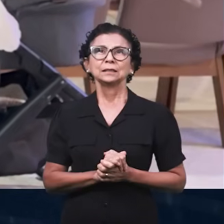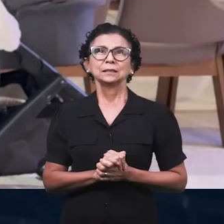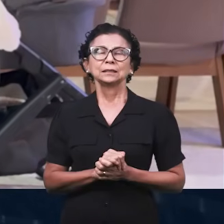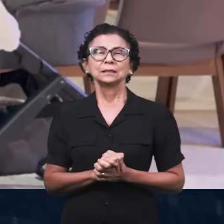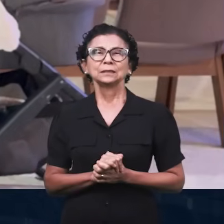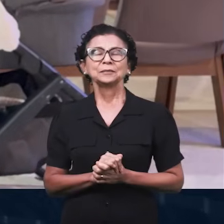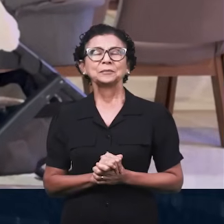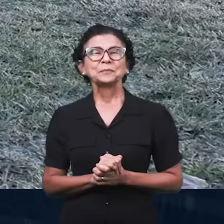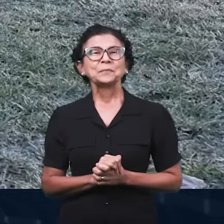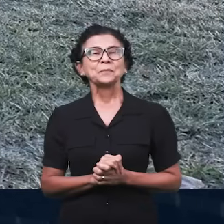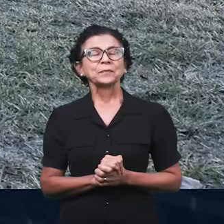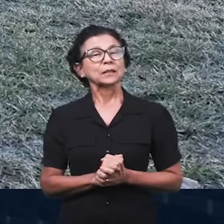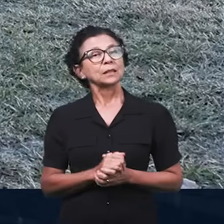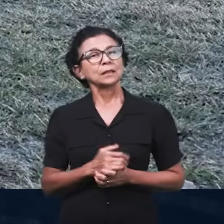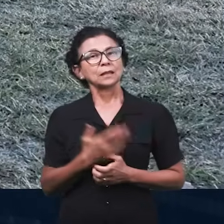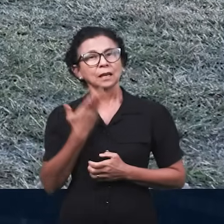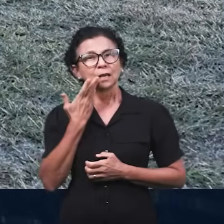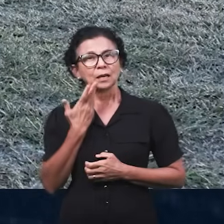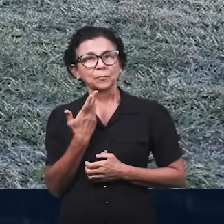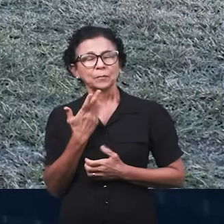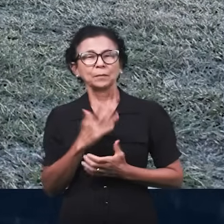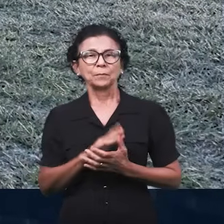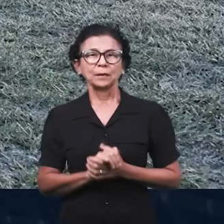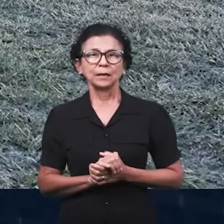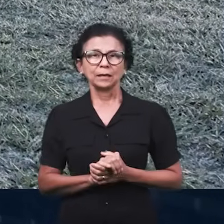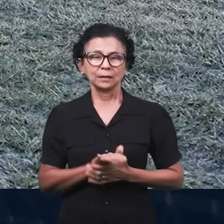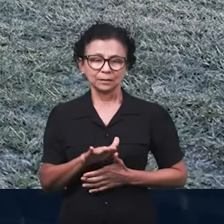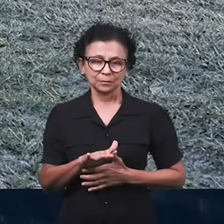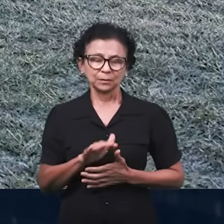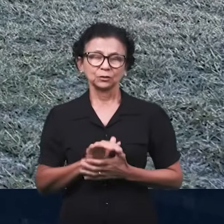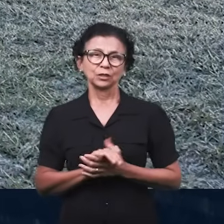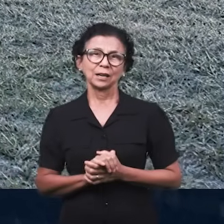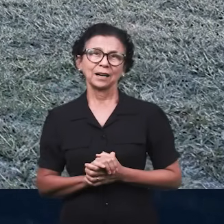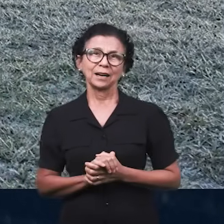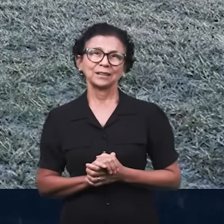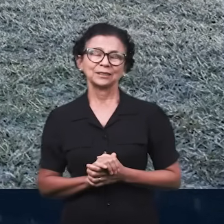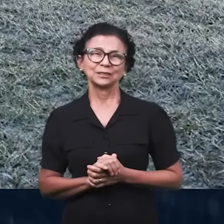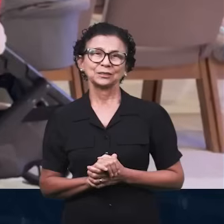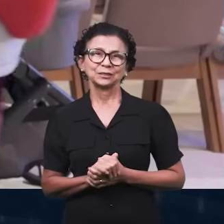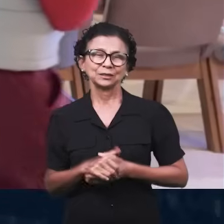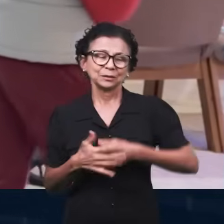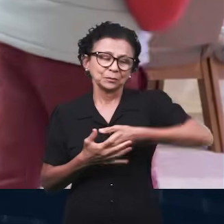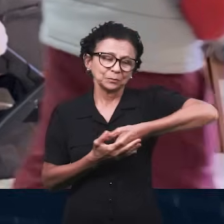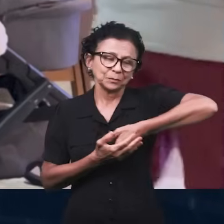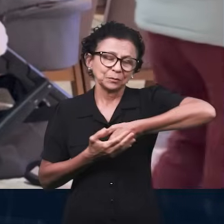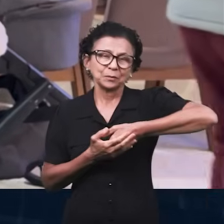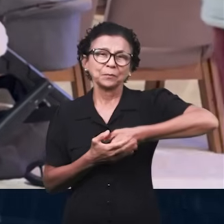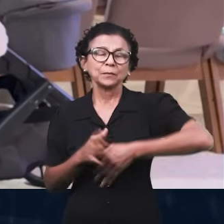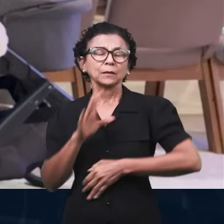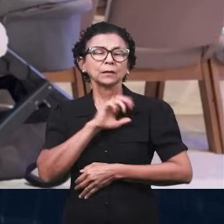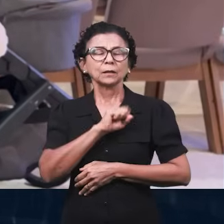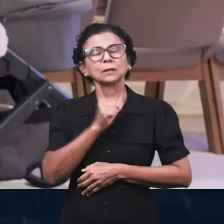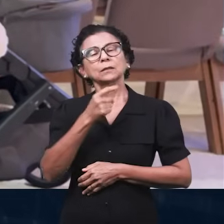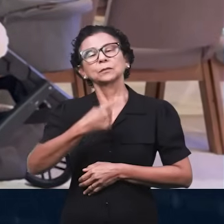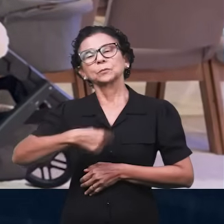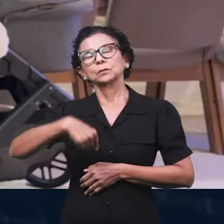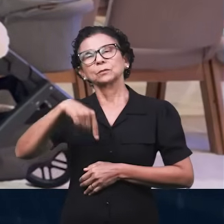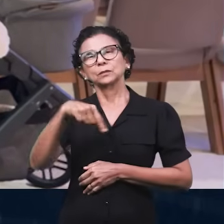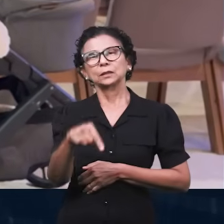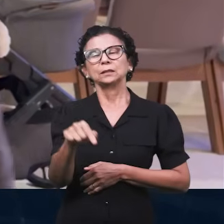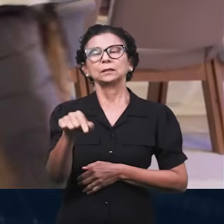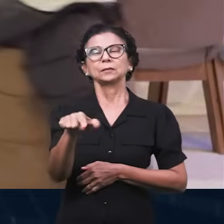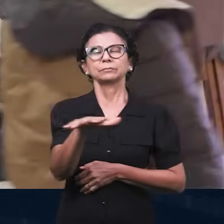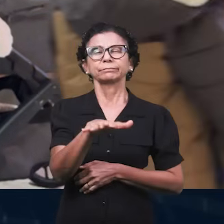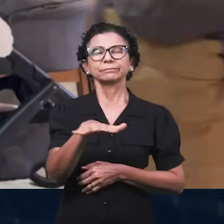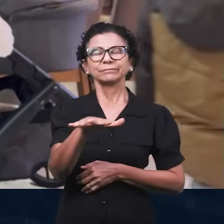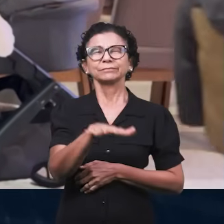Um é bebê, o outro é na classe de intermediário, o outro na classe de crianças. E eles amam estar presente nas classes das crianças,